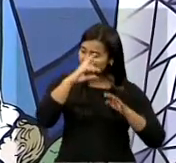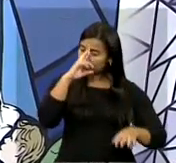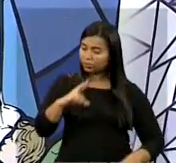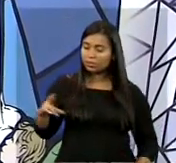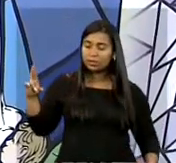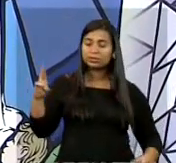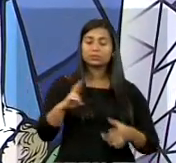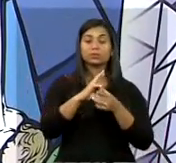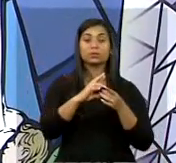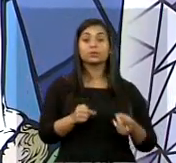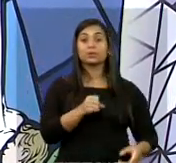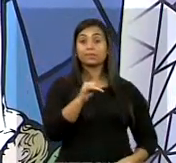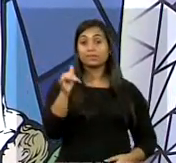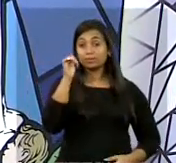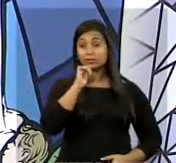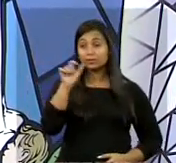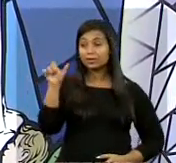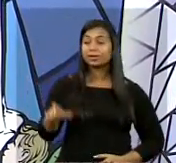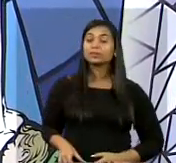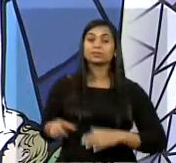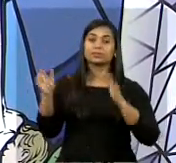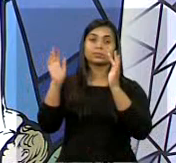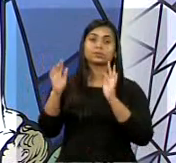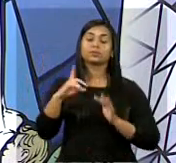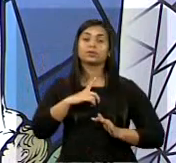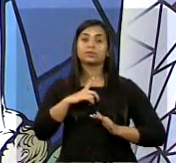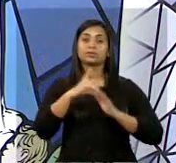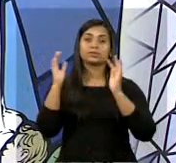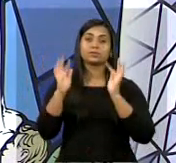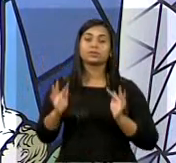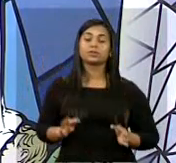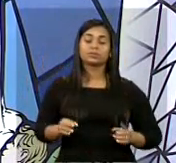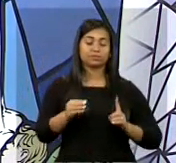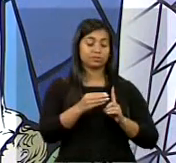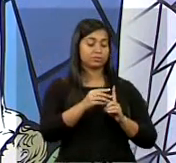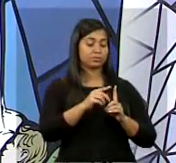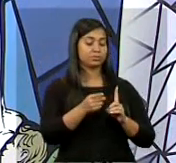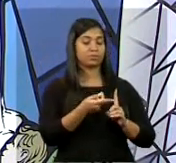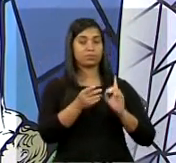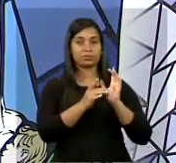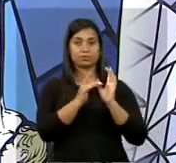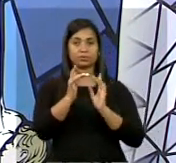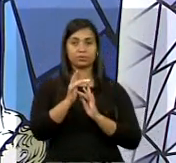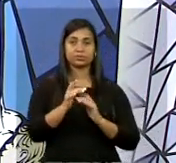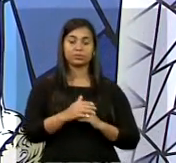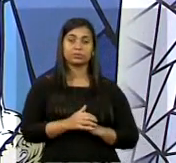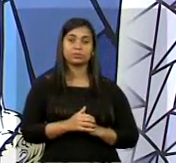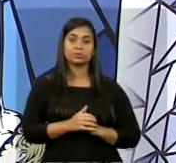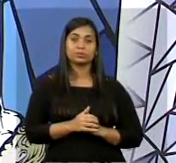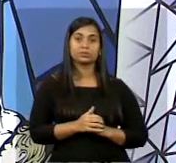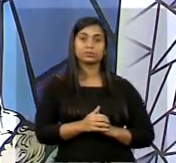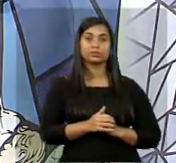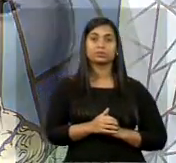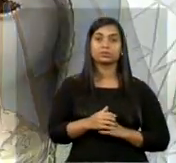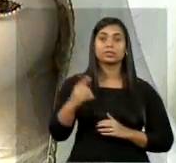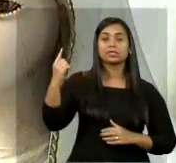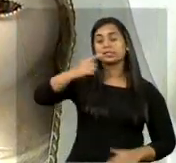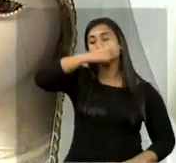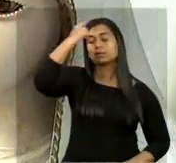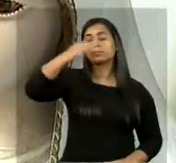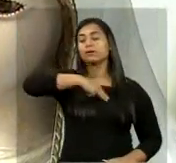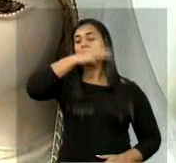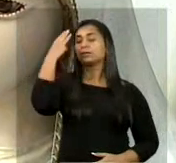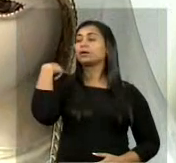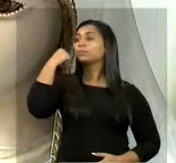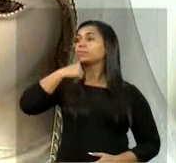Maria, cheia de graça, o Senhor é convosco. Bendita sois vós entre as mulheres e bendito é o fruto do vosso ventre, Jesus.